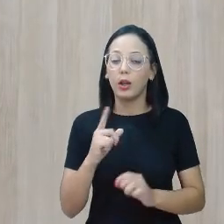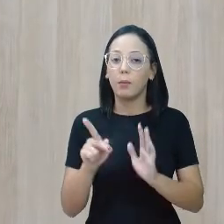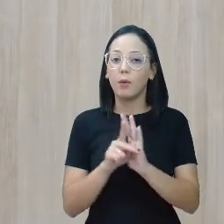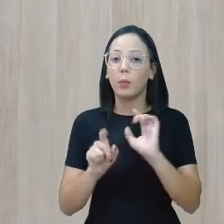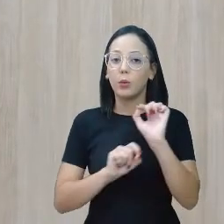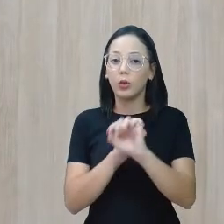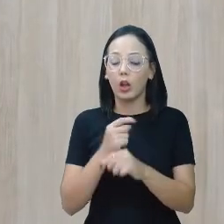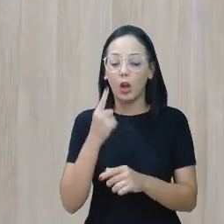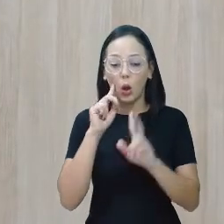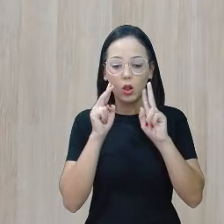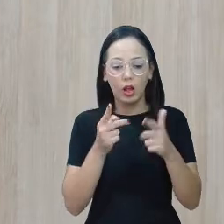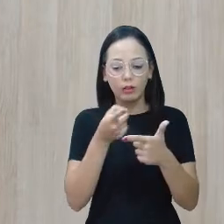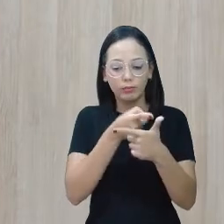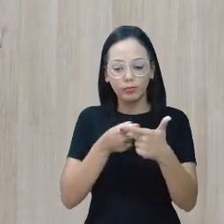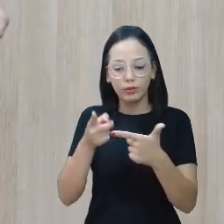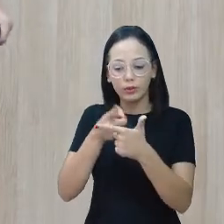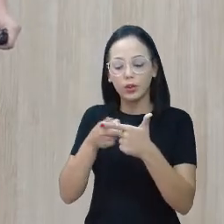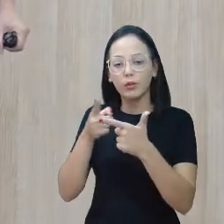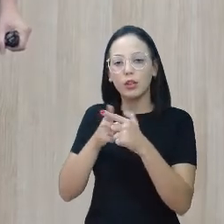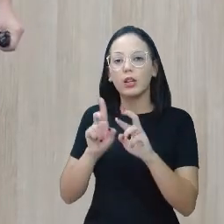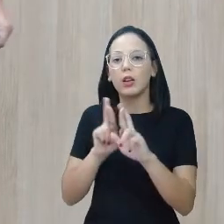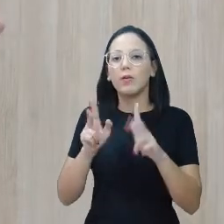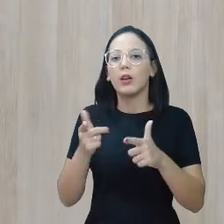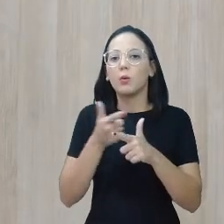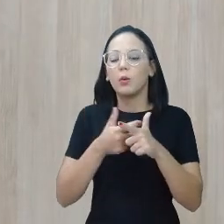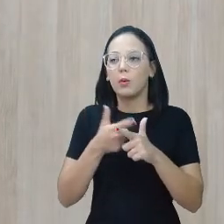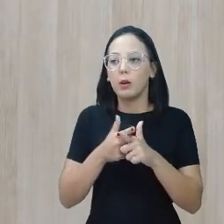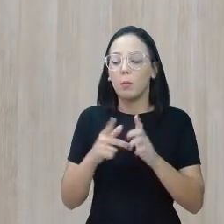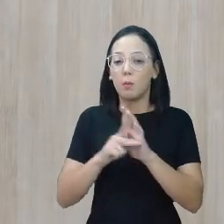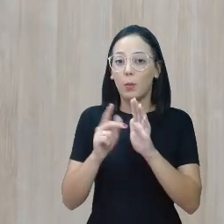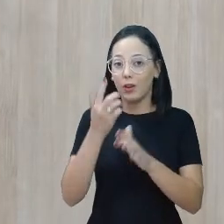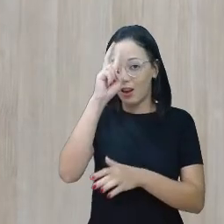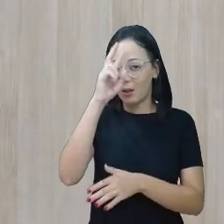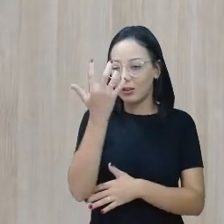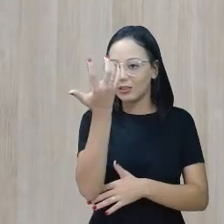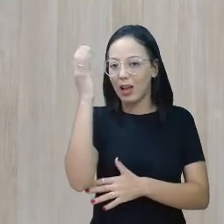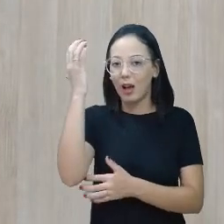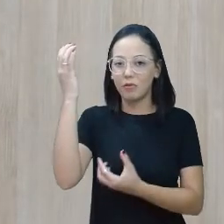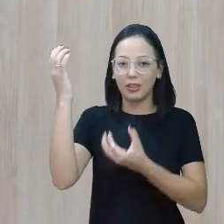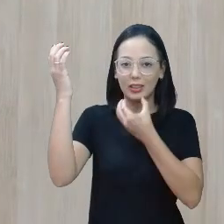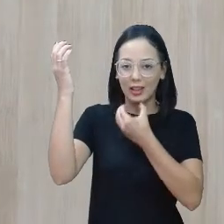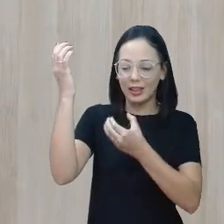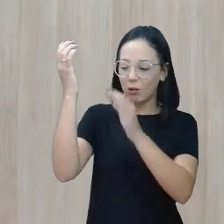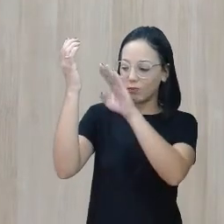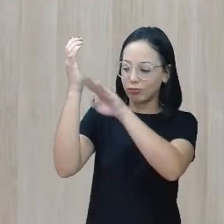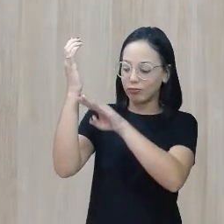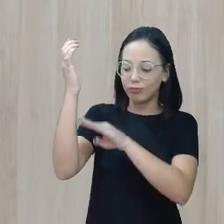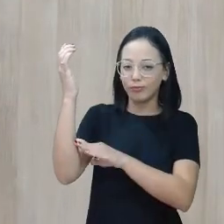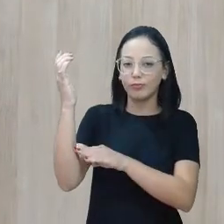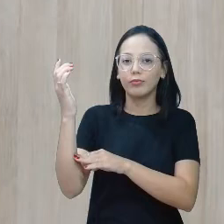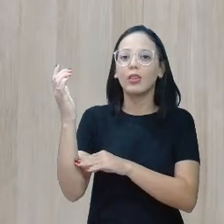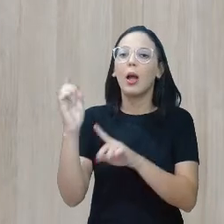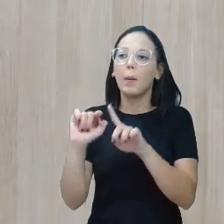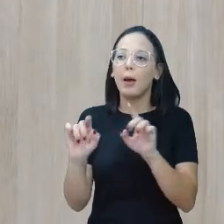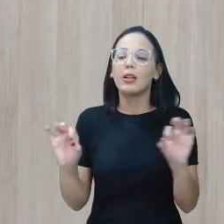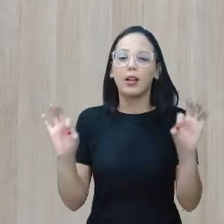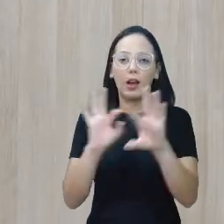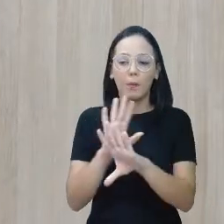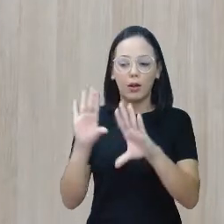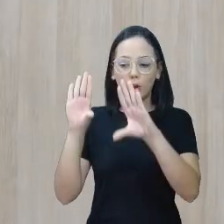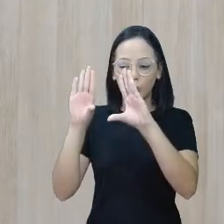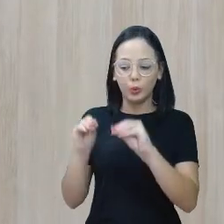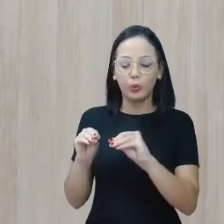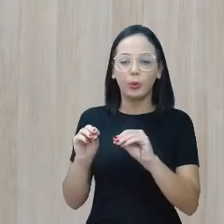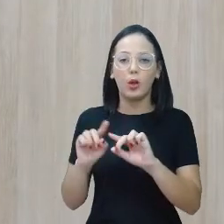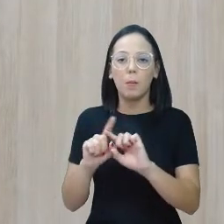os divisores. Diferente do probleminha da árvore de Natal, que apesar de ser finito, né, gente? A gente vai tirar da tomada e vai apagar.